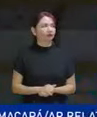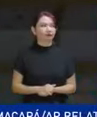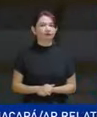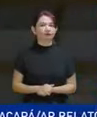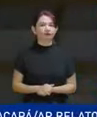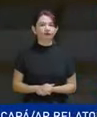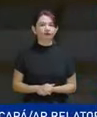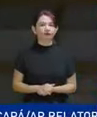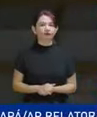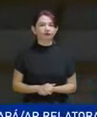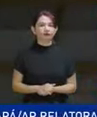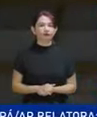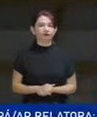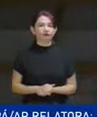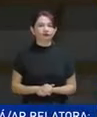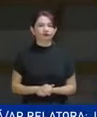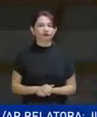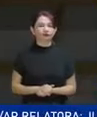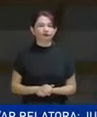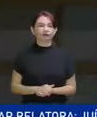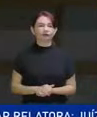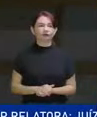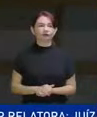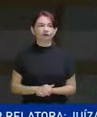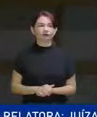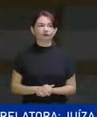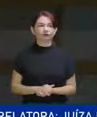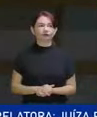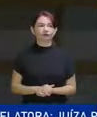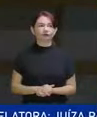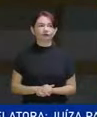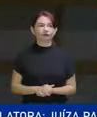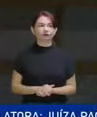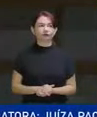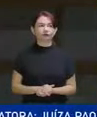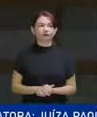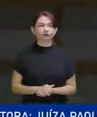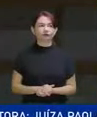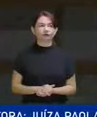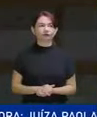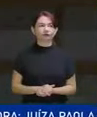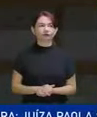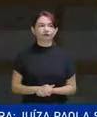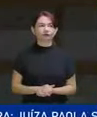Mas Tem alguém com o áudio aberto? Um minutinho.